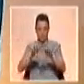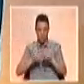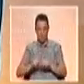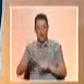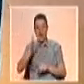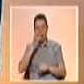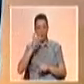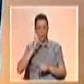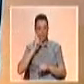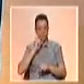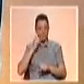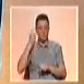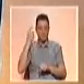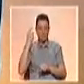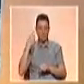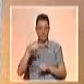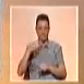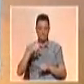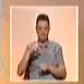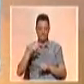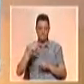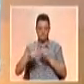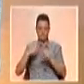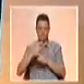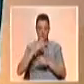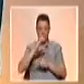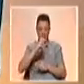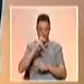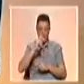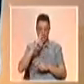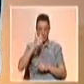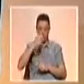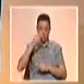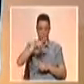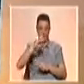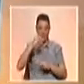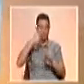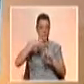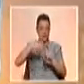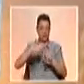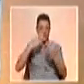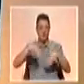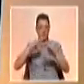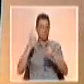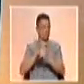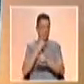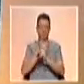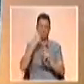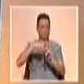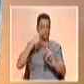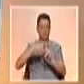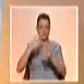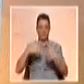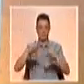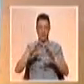também, tem a vantagem de sequestração do carbono. Eu nem queria falar de todas as vantagens, mas são inúmeras. E há